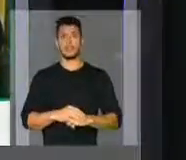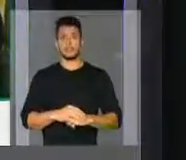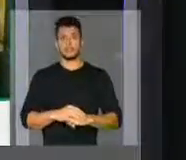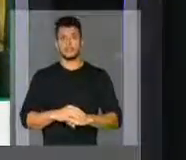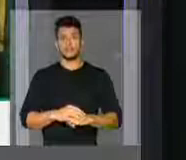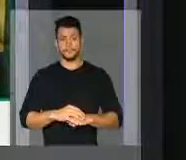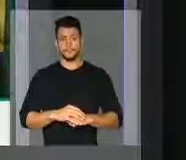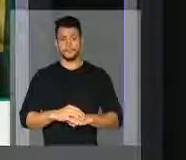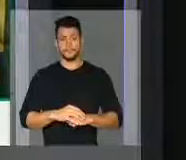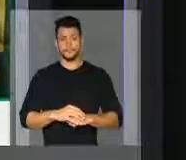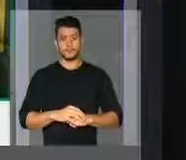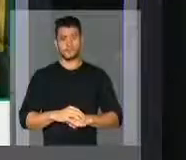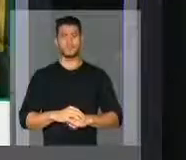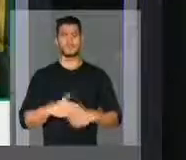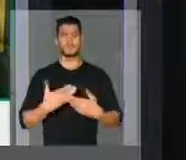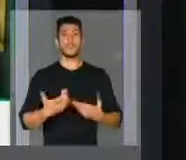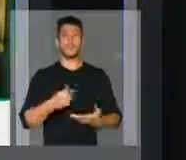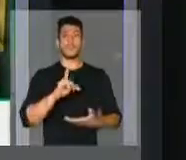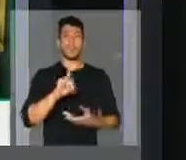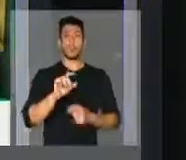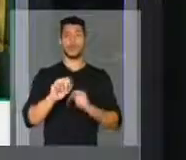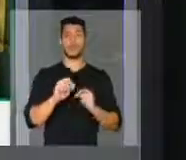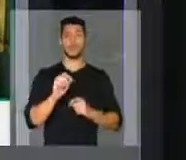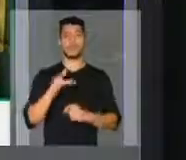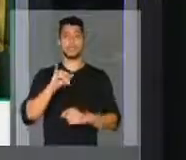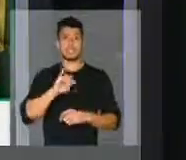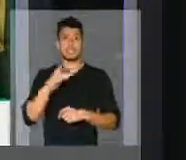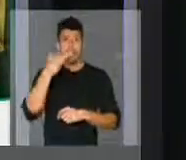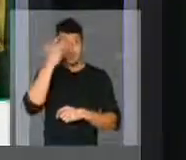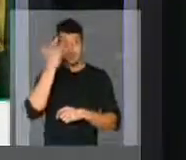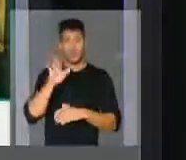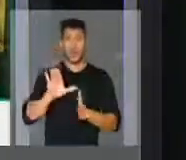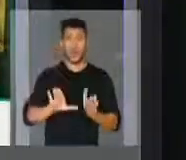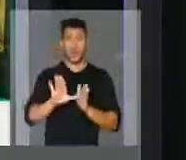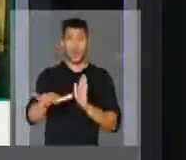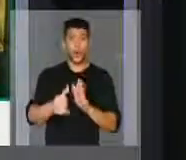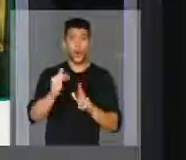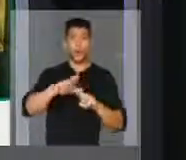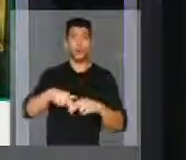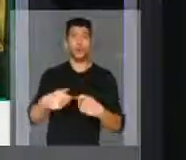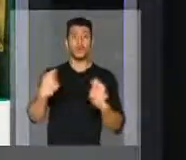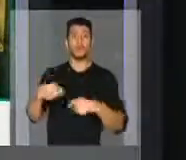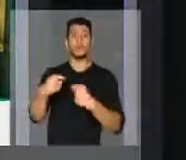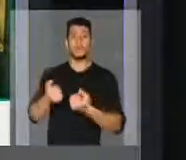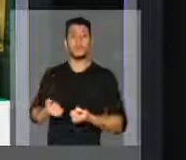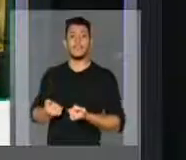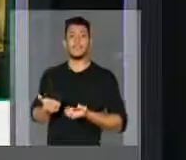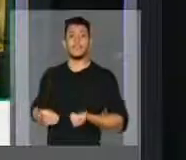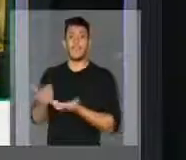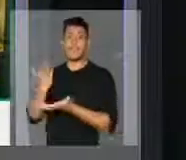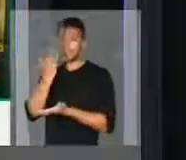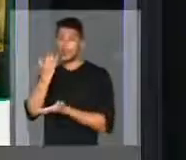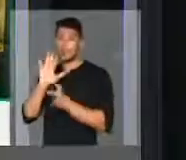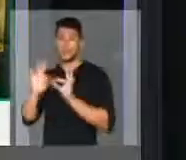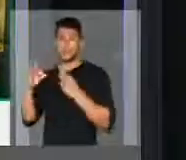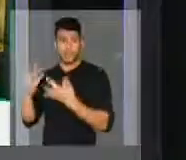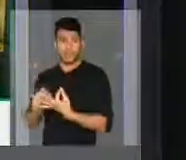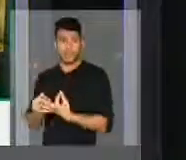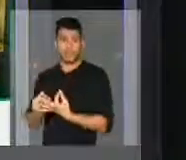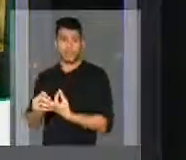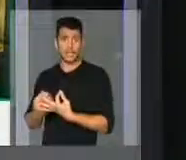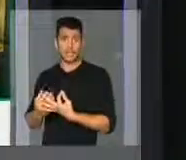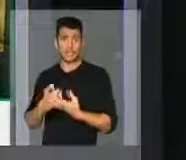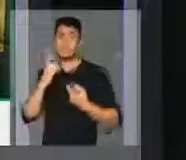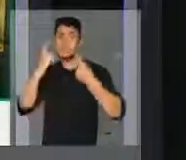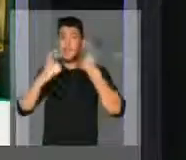que o cara comete aquele crime para alimentar os seus filhos. Isso não pode dar presídio. E acontece que